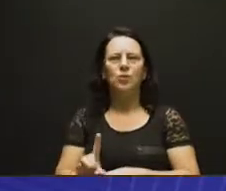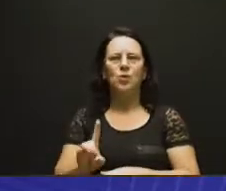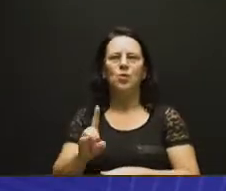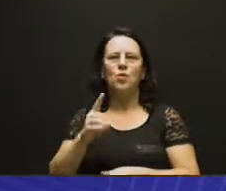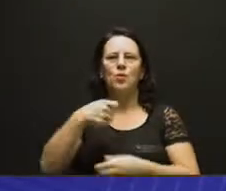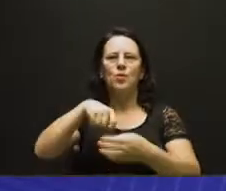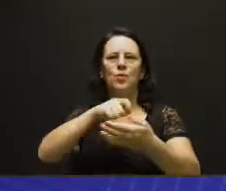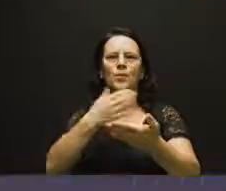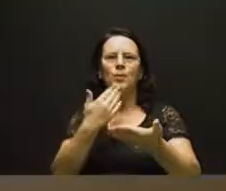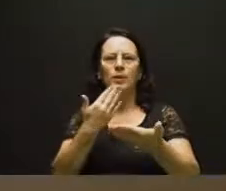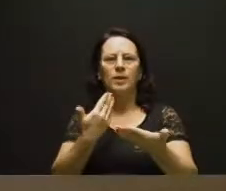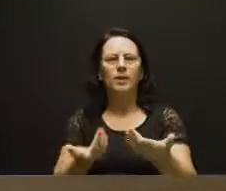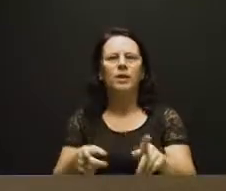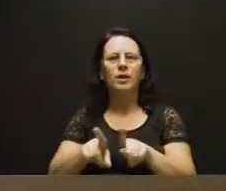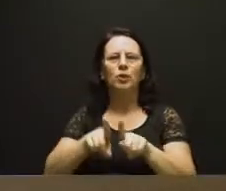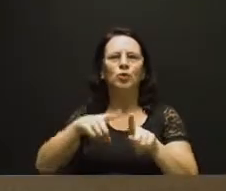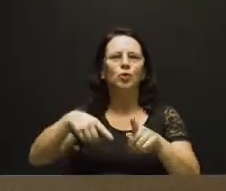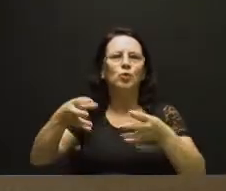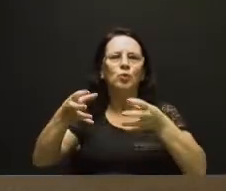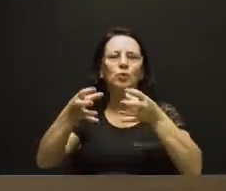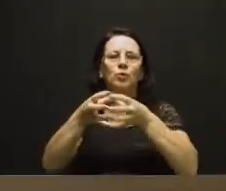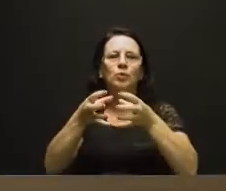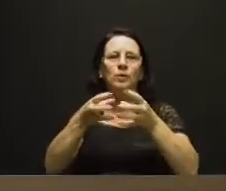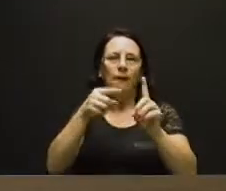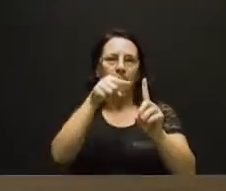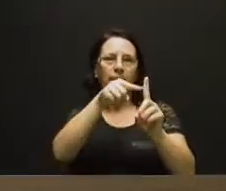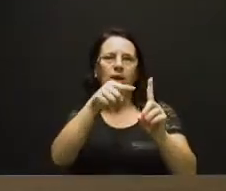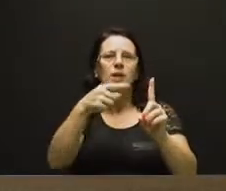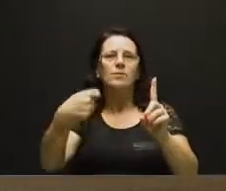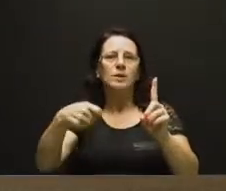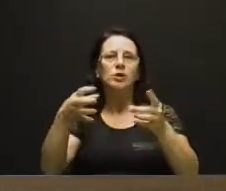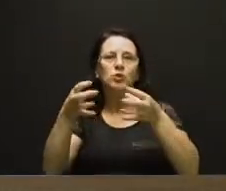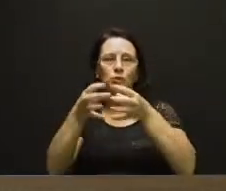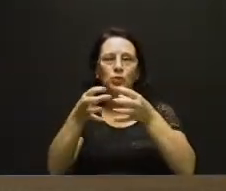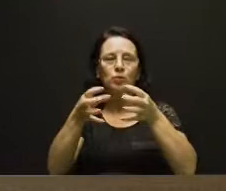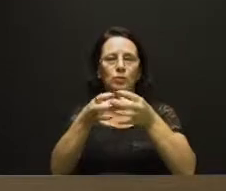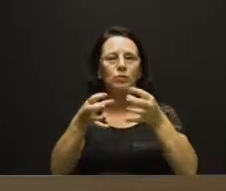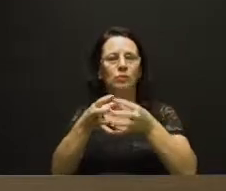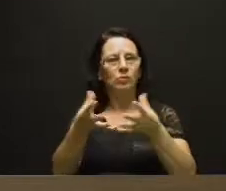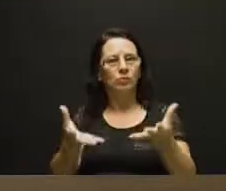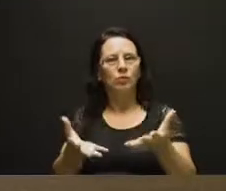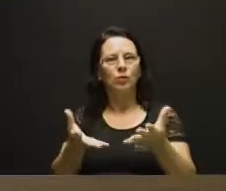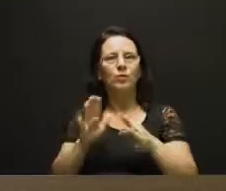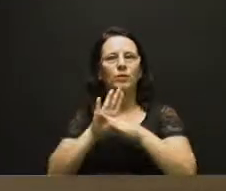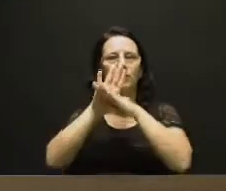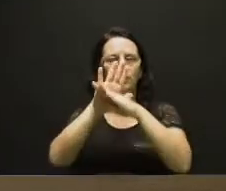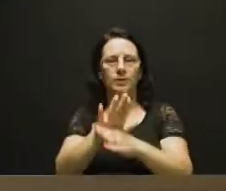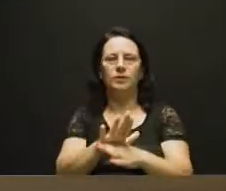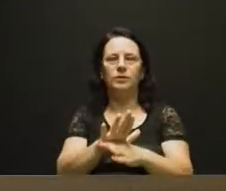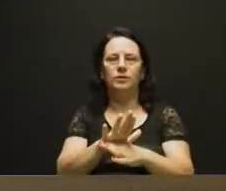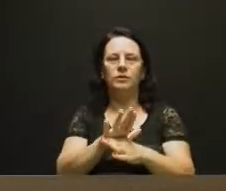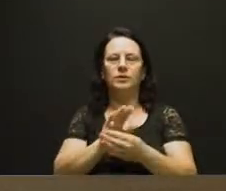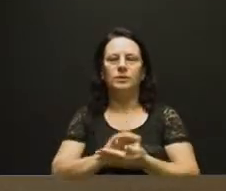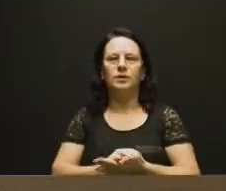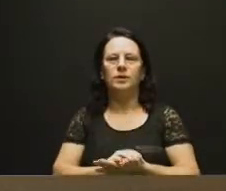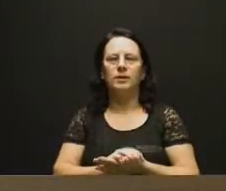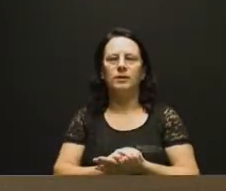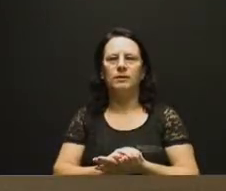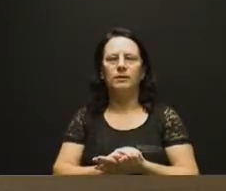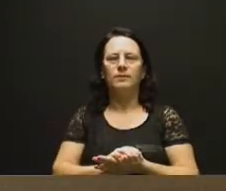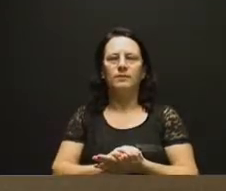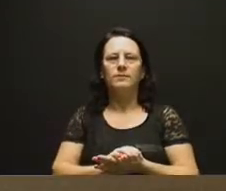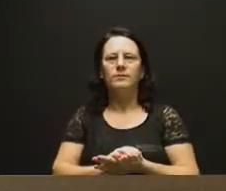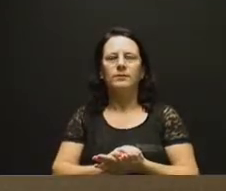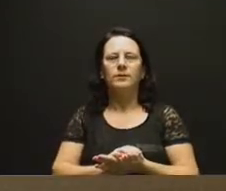precisa de uma equipe multidisciplinar né à pessoa com deficiência de uma equipe multidisciplinar e interdisciplinar